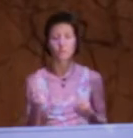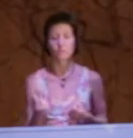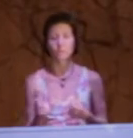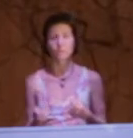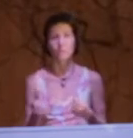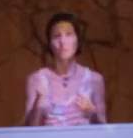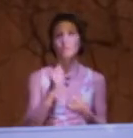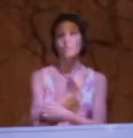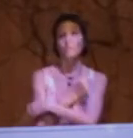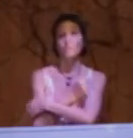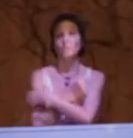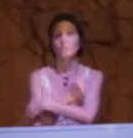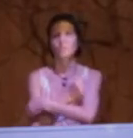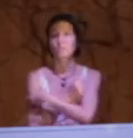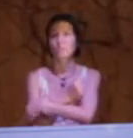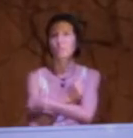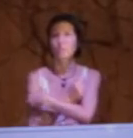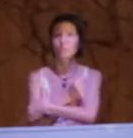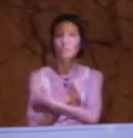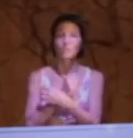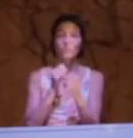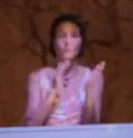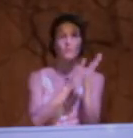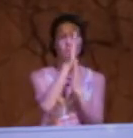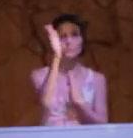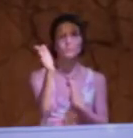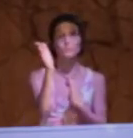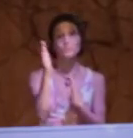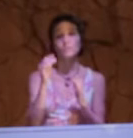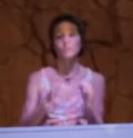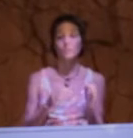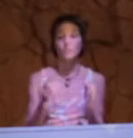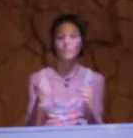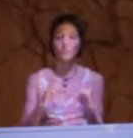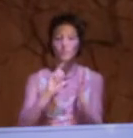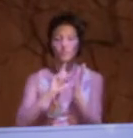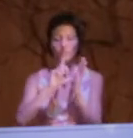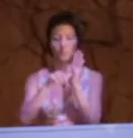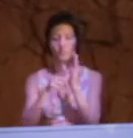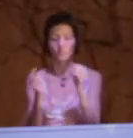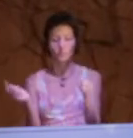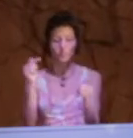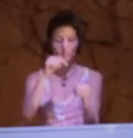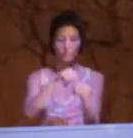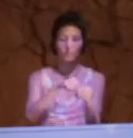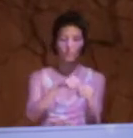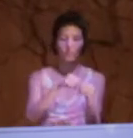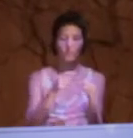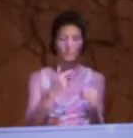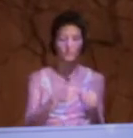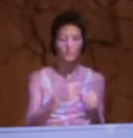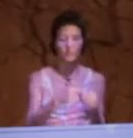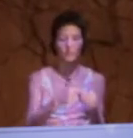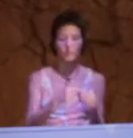Marques, depois voltamos um pouco para Forte Príncipe da Beira. Então, falar em mudança para minha mãe é falar